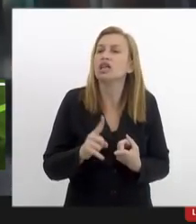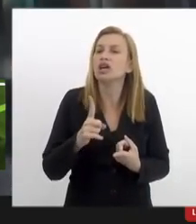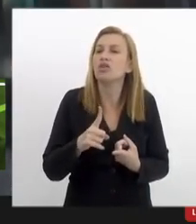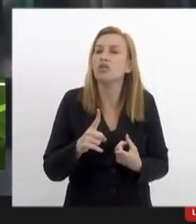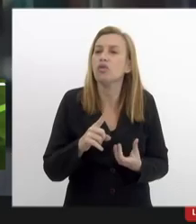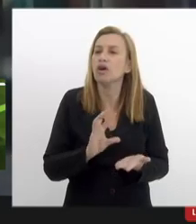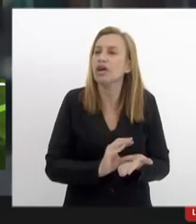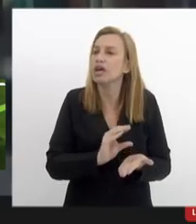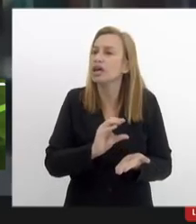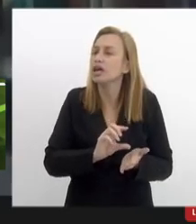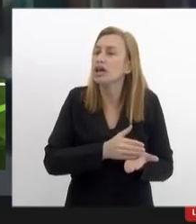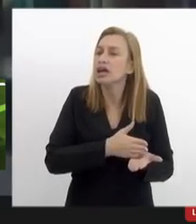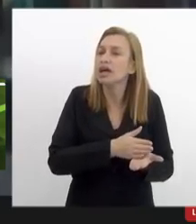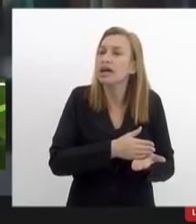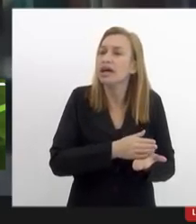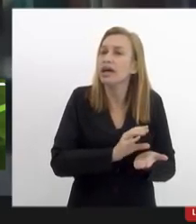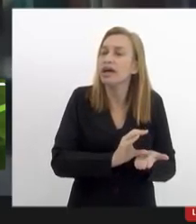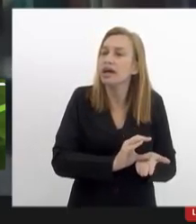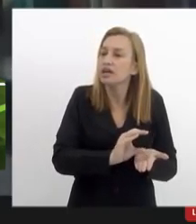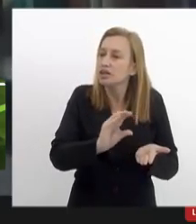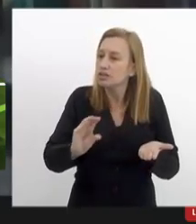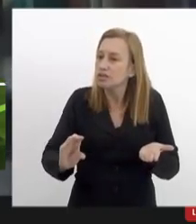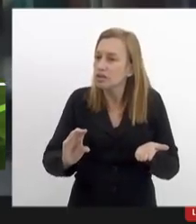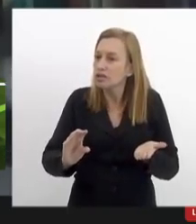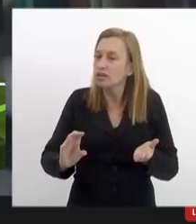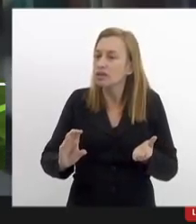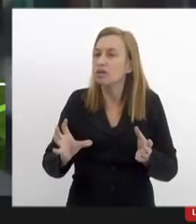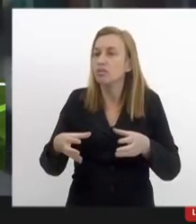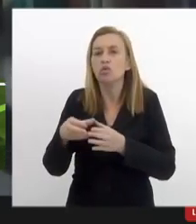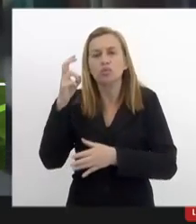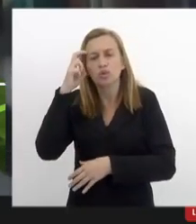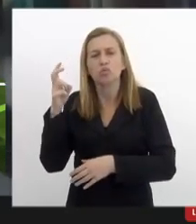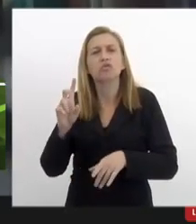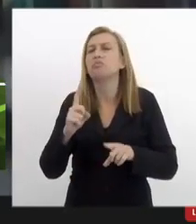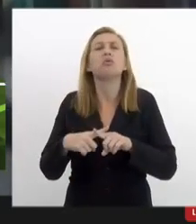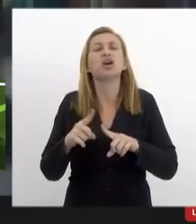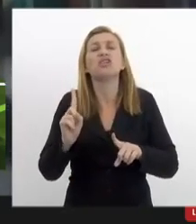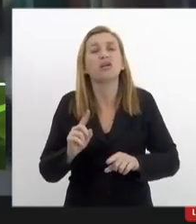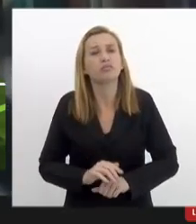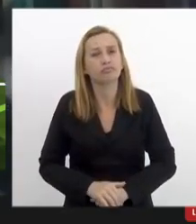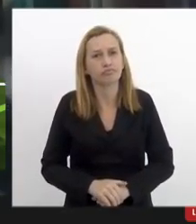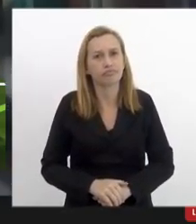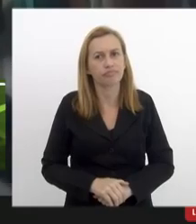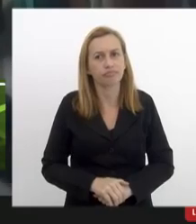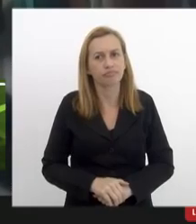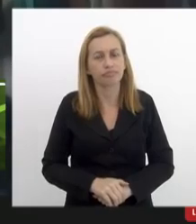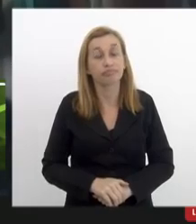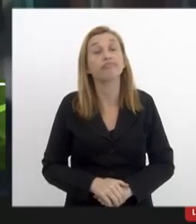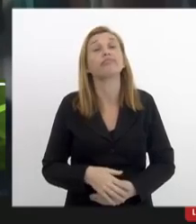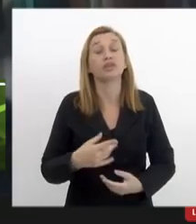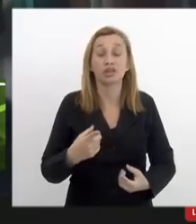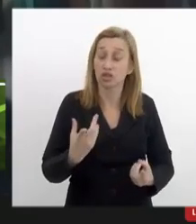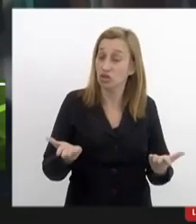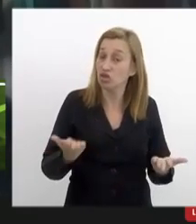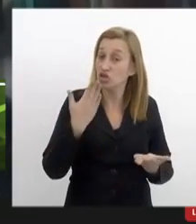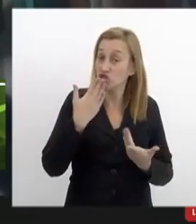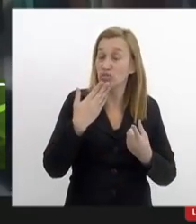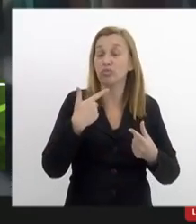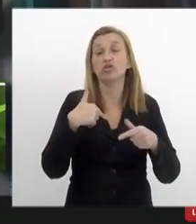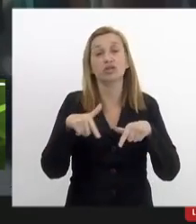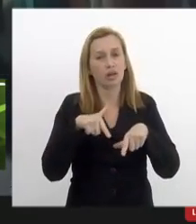realizado, não foi disponibilizado até agora? Então, a gente tem esse tipo de papel